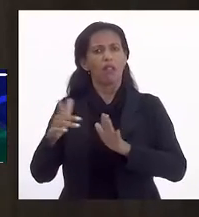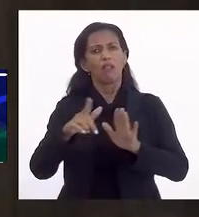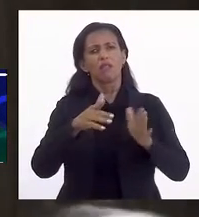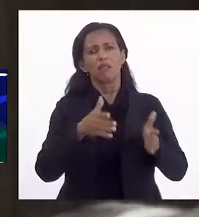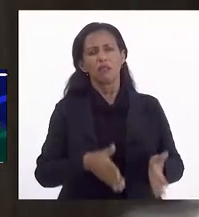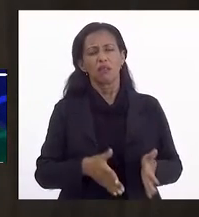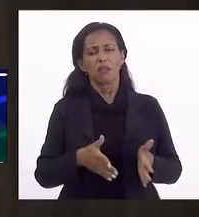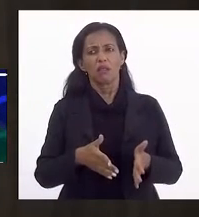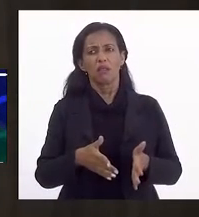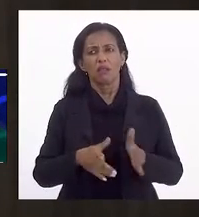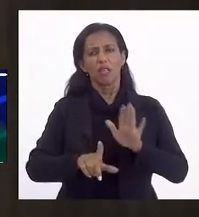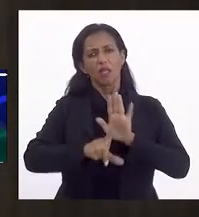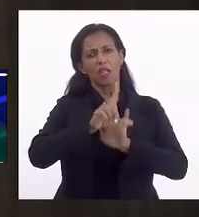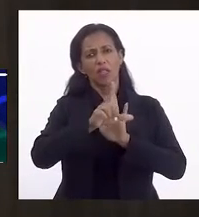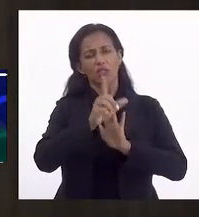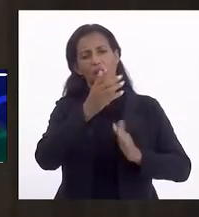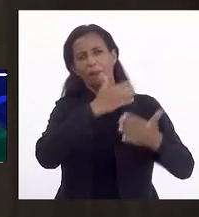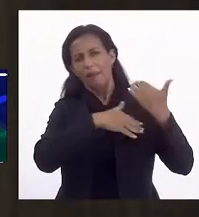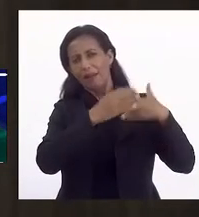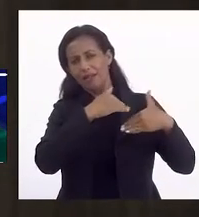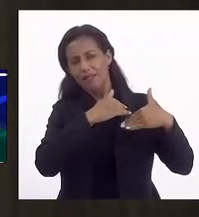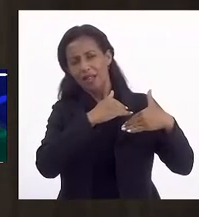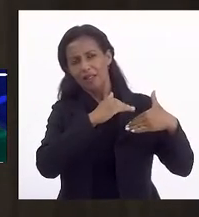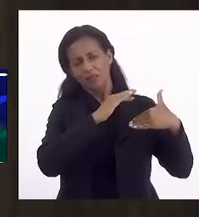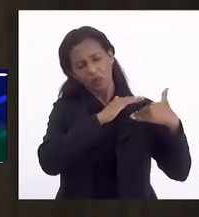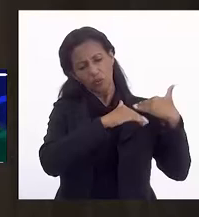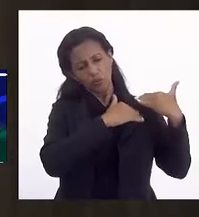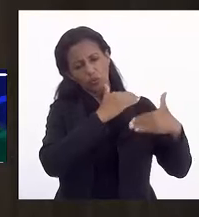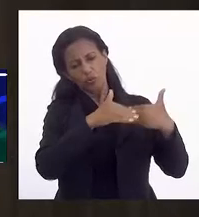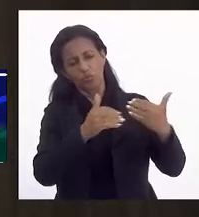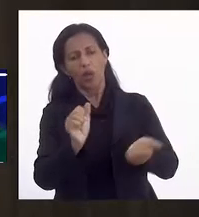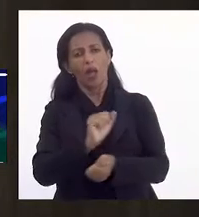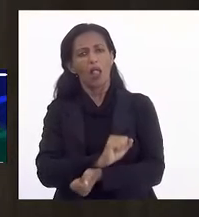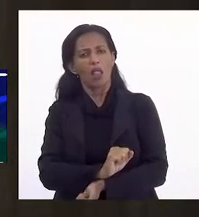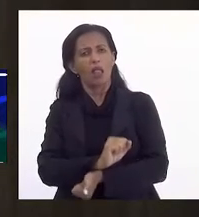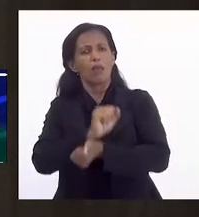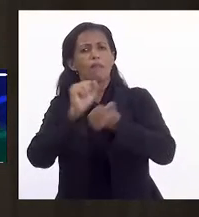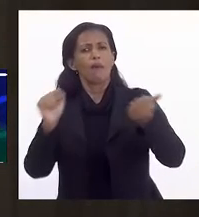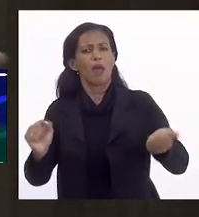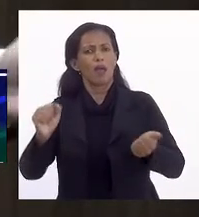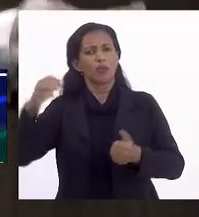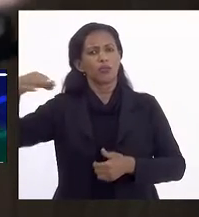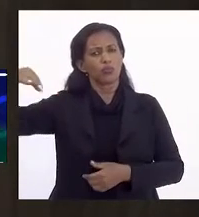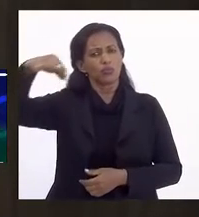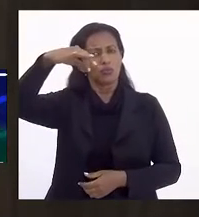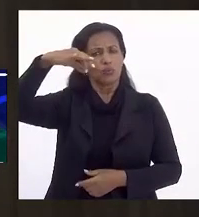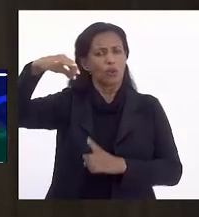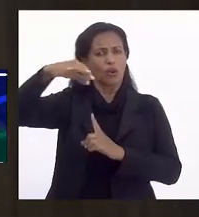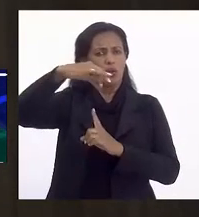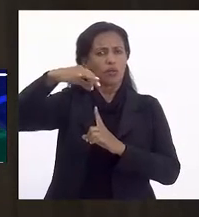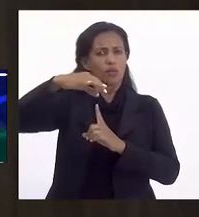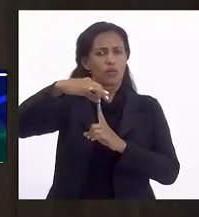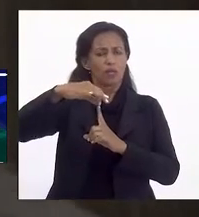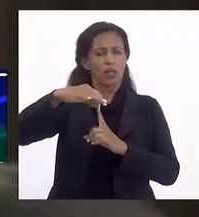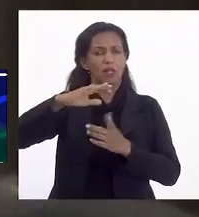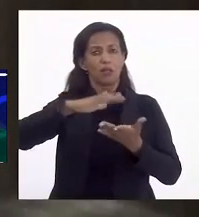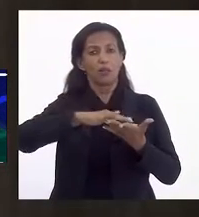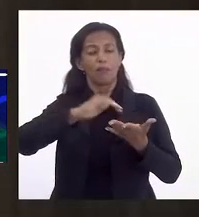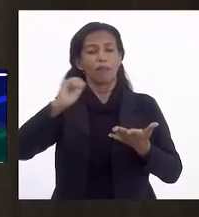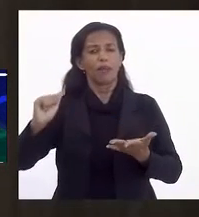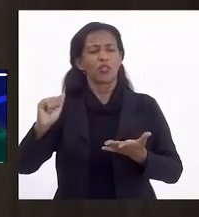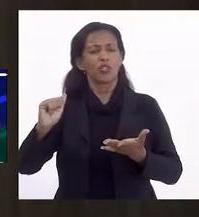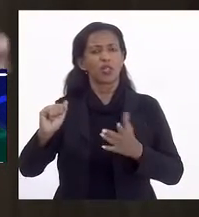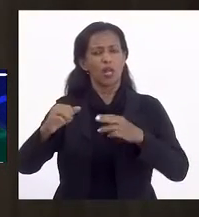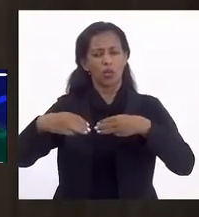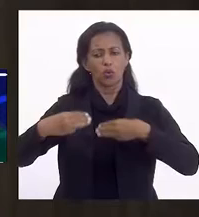passada, a Assembleia atuou fortemente na campanha Liberte Nosso Sagrado, para conseguir arrancar do Museu da Polícia Civil